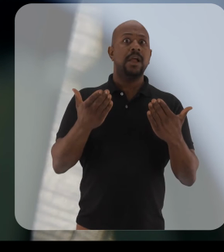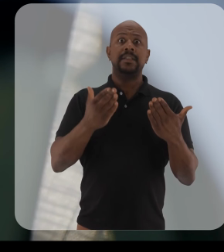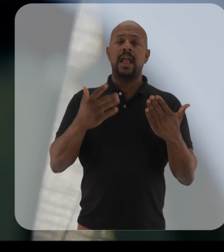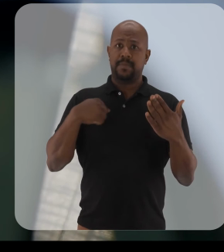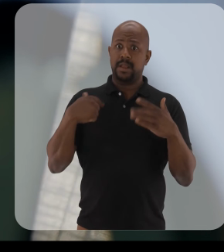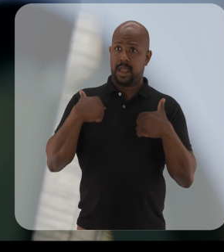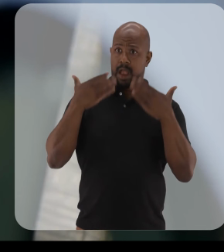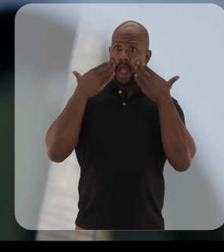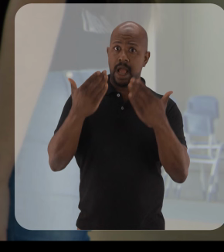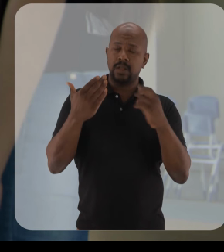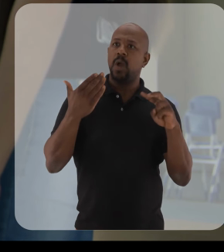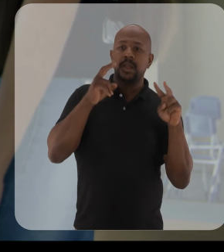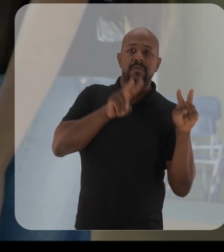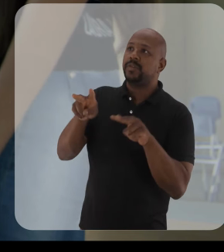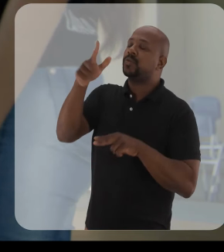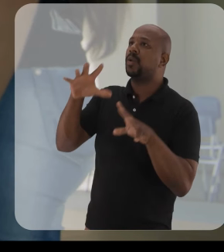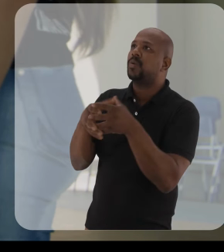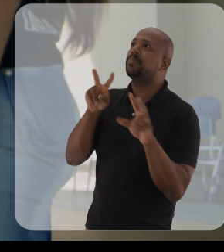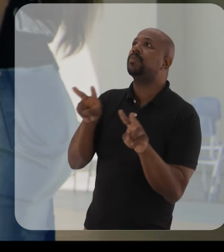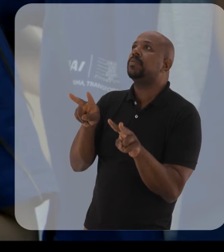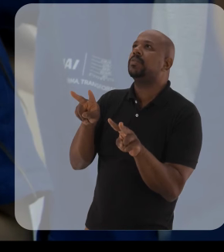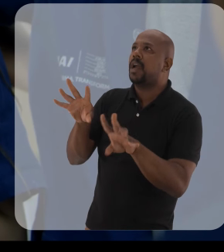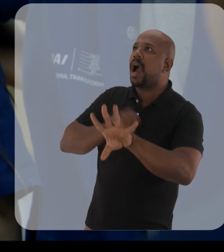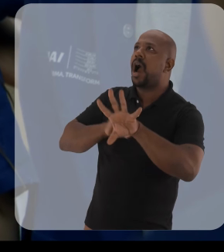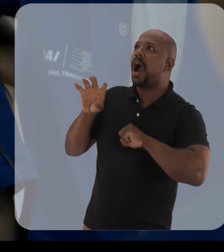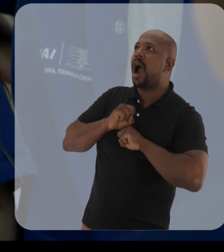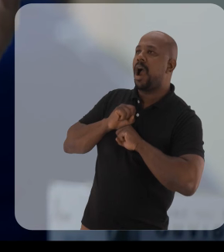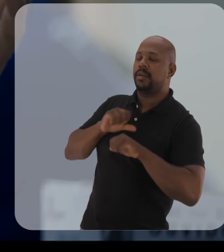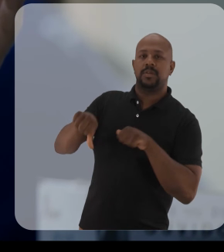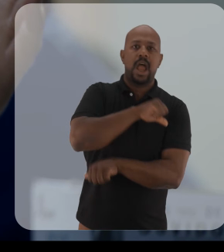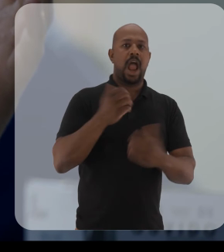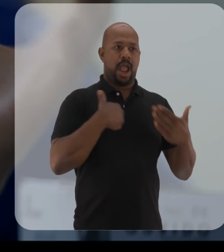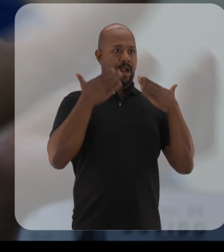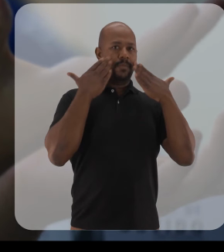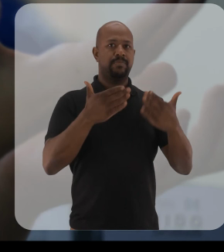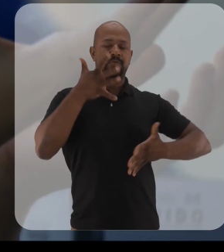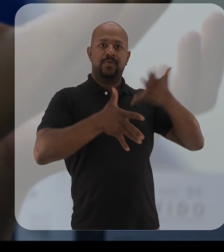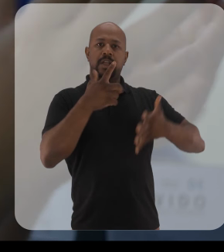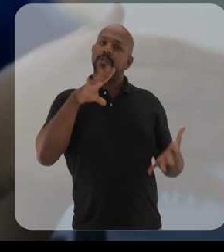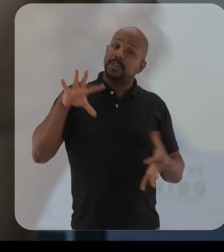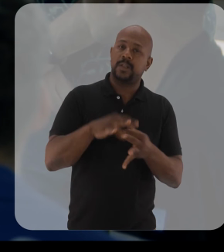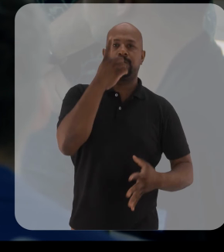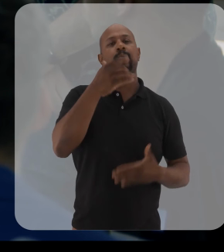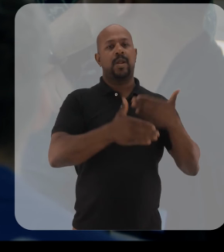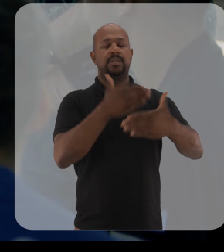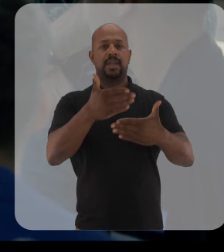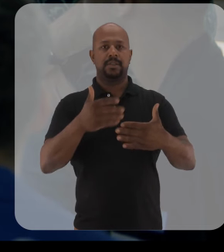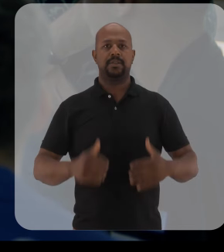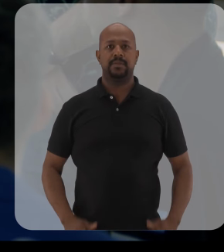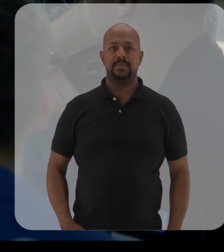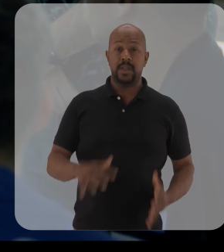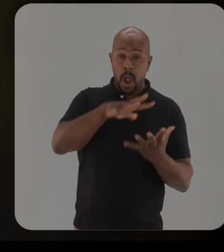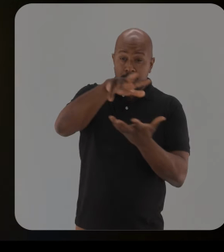era o espectador das demais estações. Deste modo, ele aprendia e ensinava num único processo. O mundo que nós